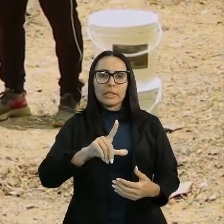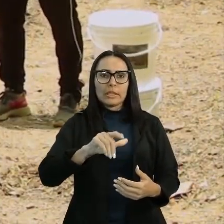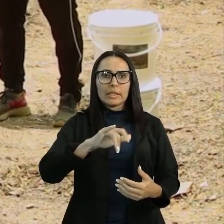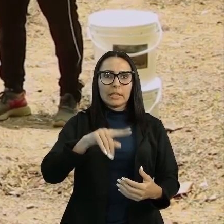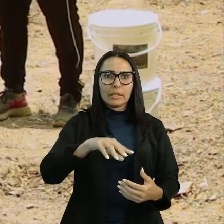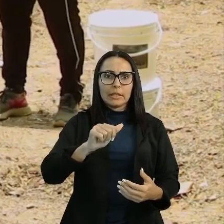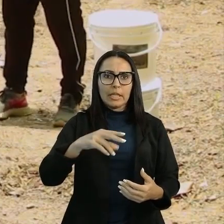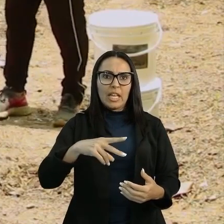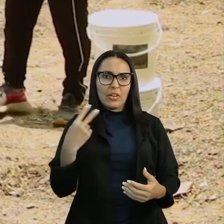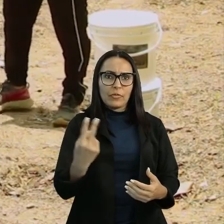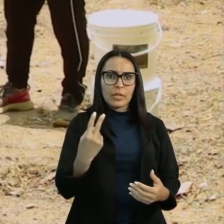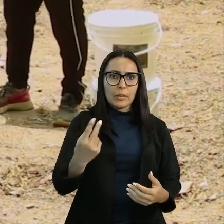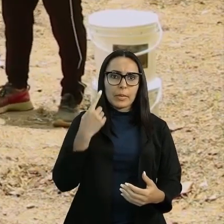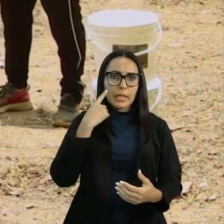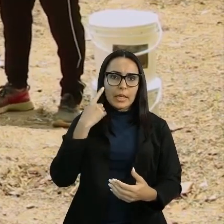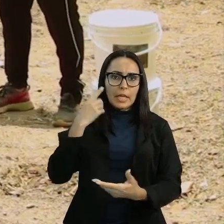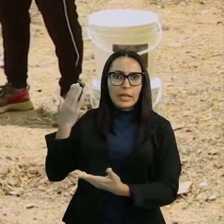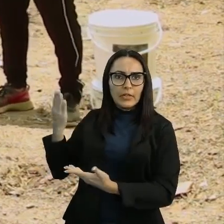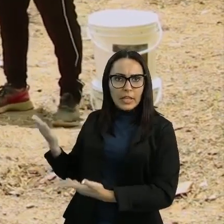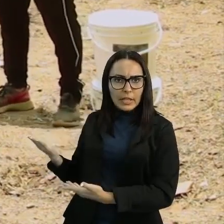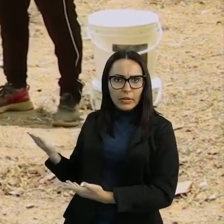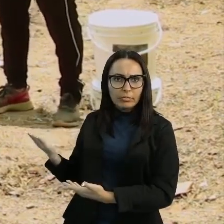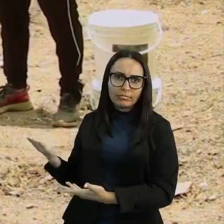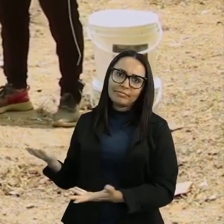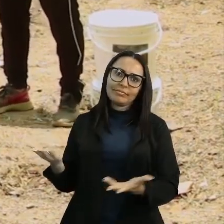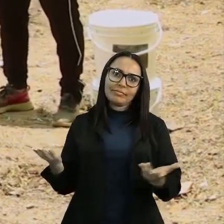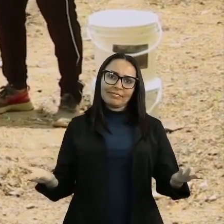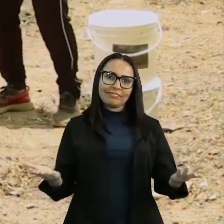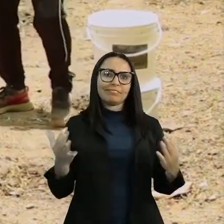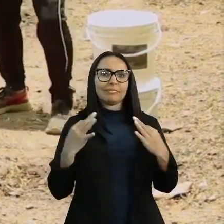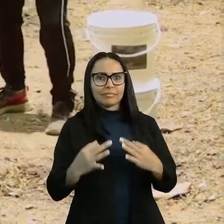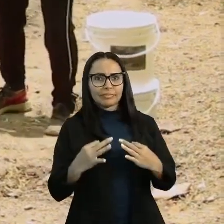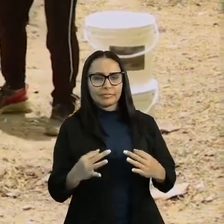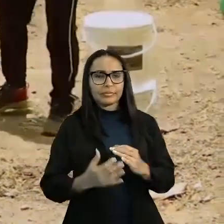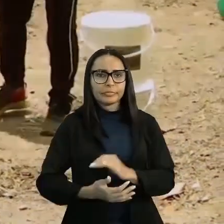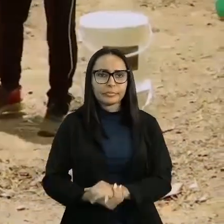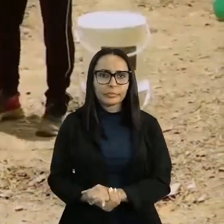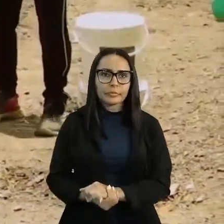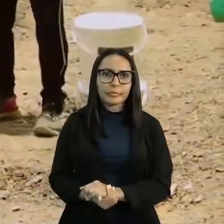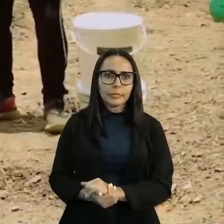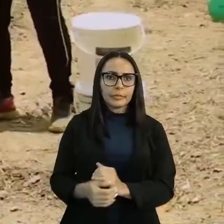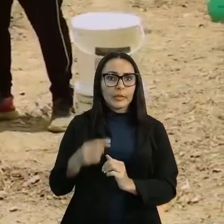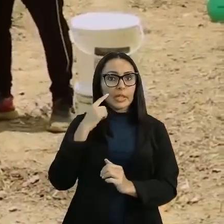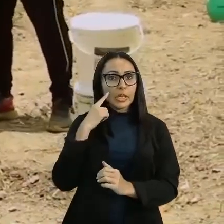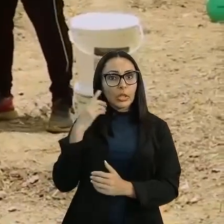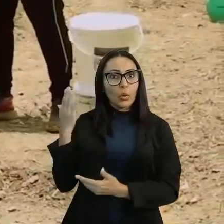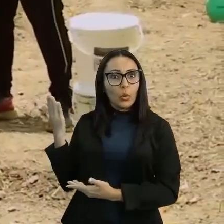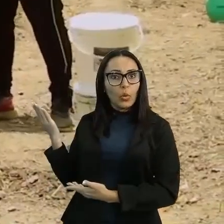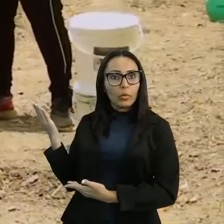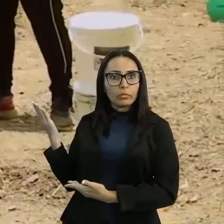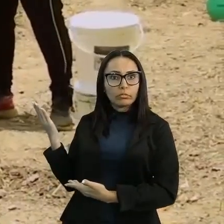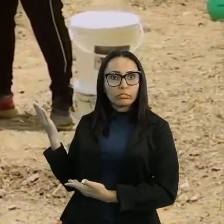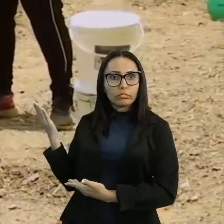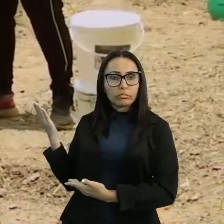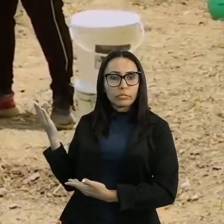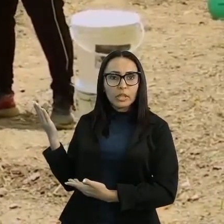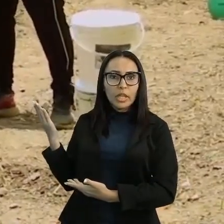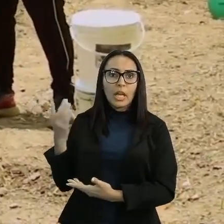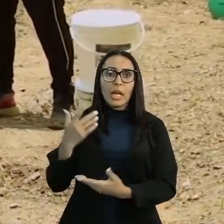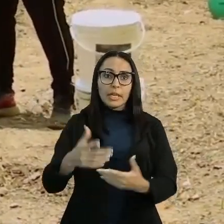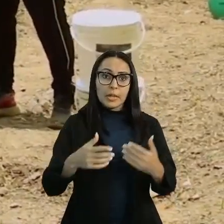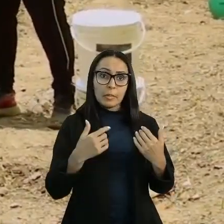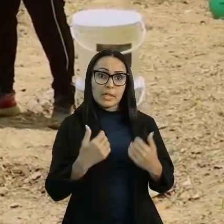Dependendo do tempo da composição de cada elemento, ele seca e o líquido se torna o que a gente chama de churume, que